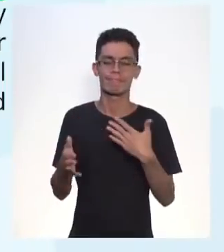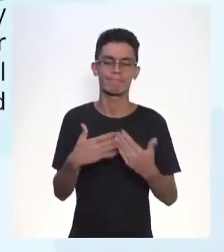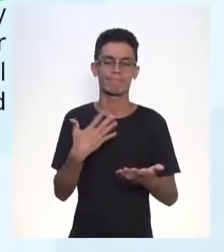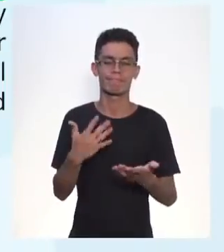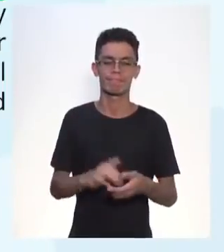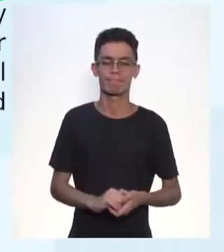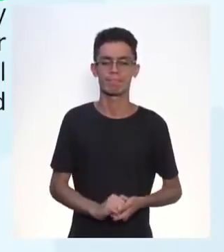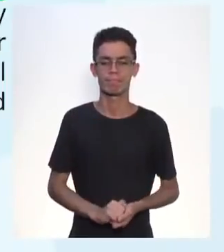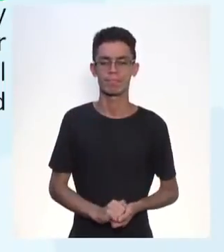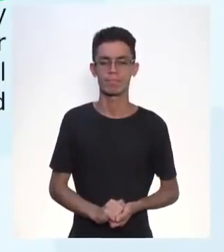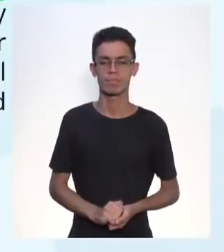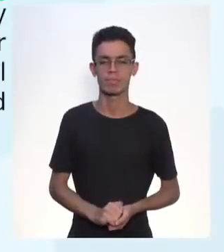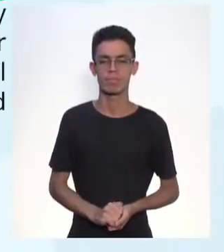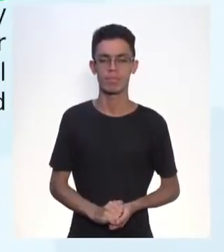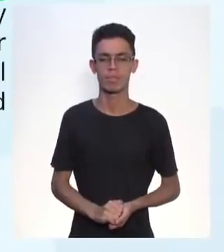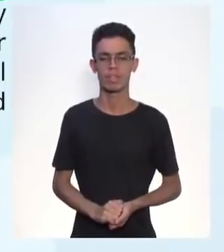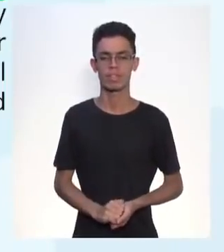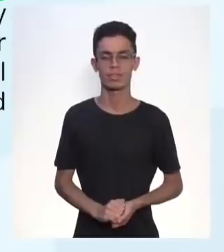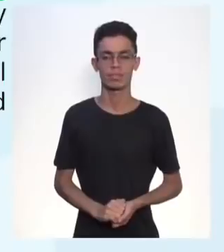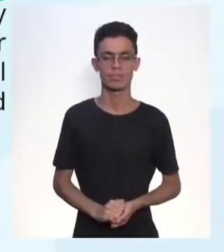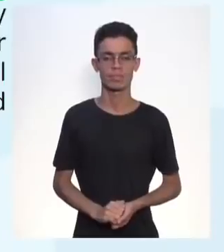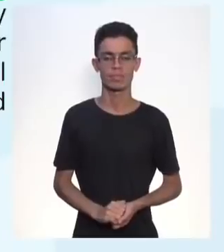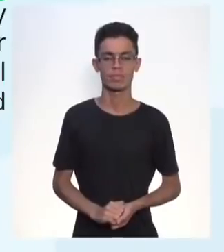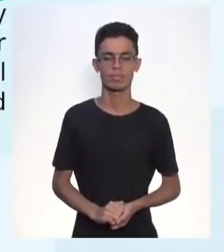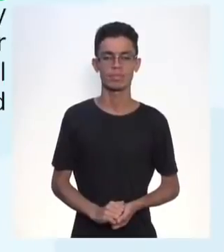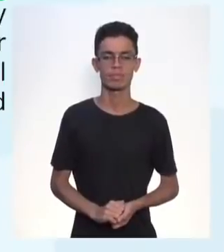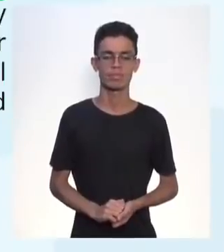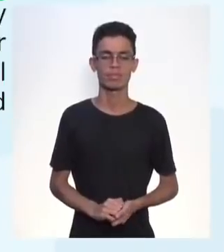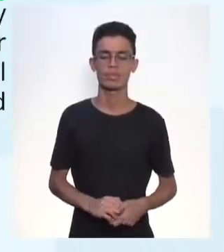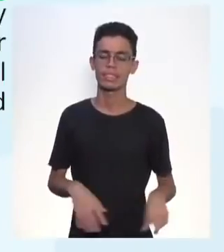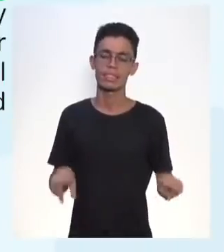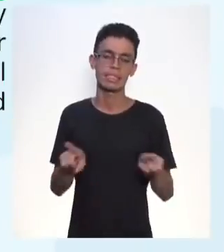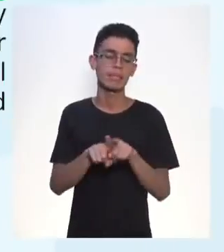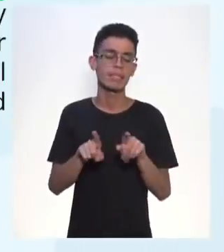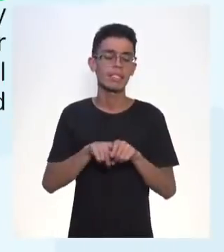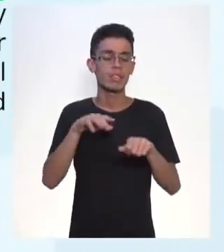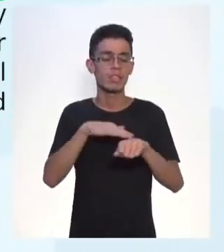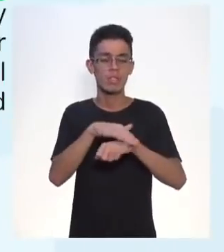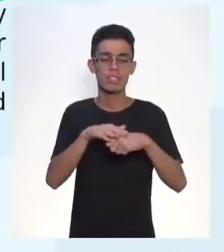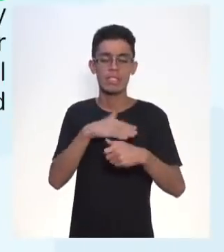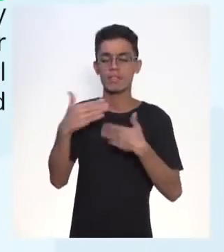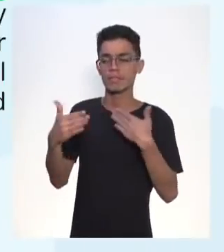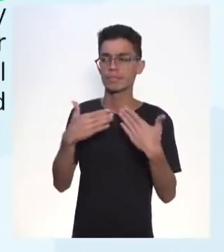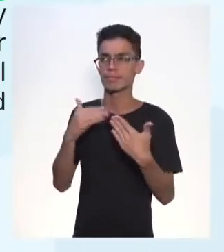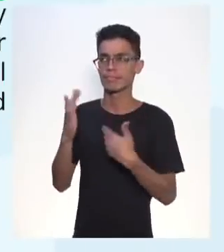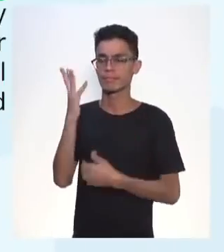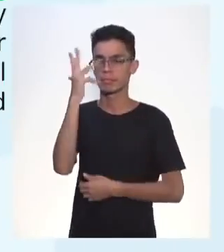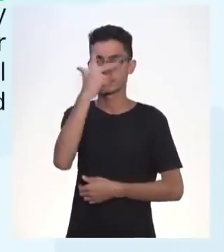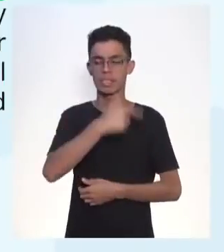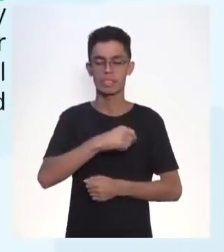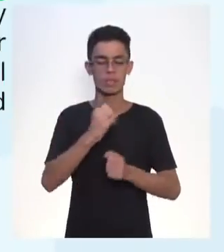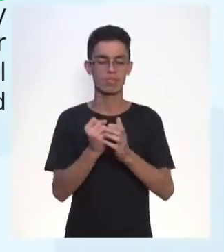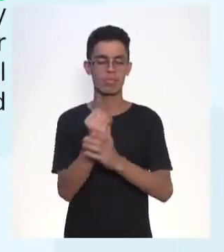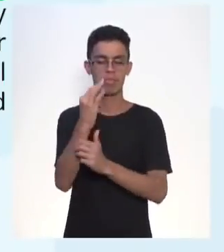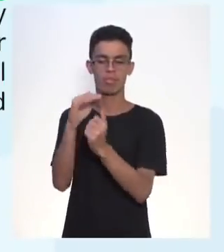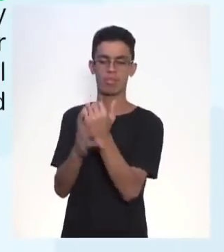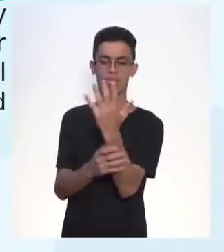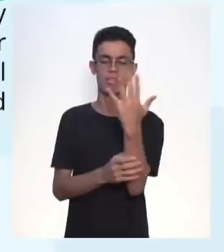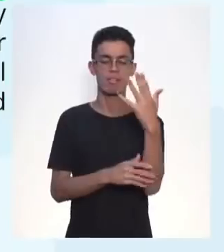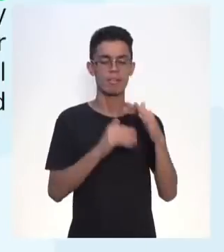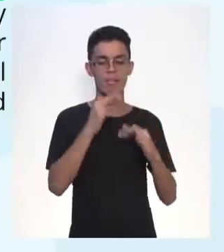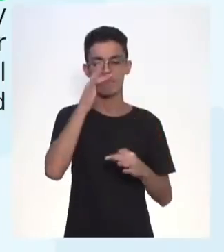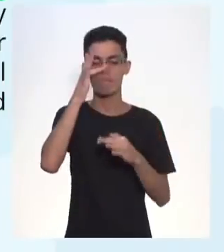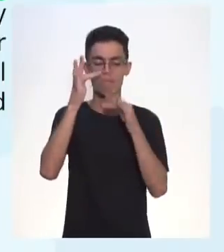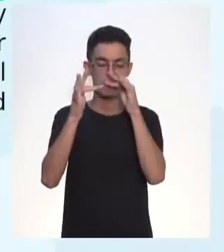Wander around the high wall. E também falavam sobre quão bonito era o jardim. Então eu estou